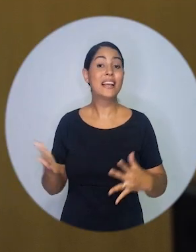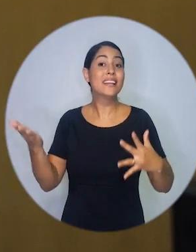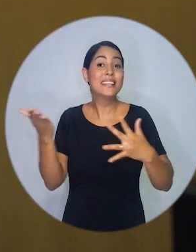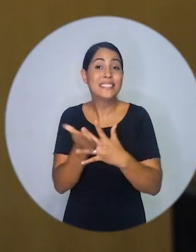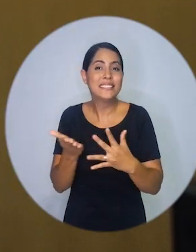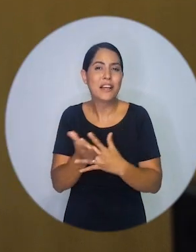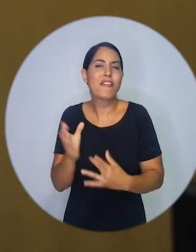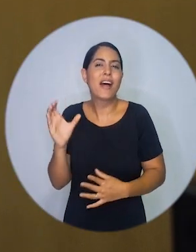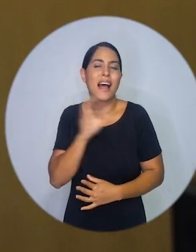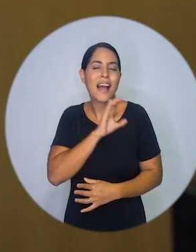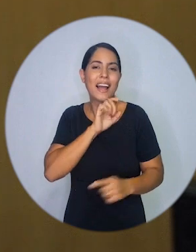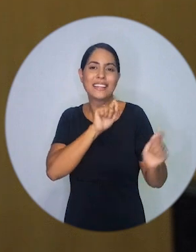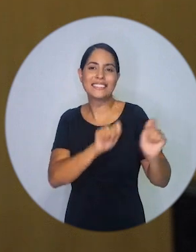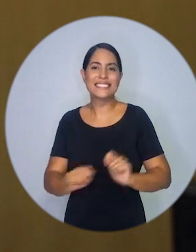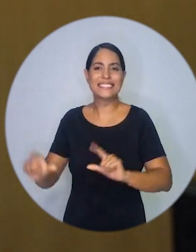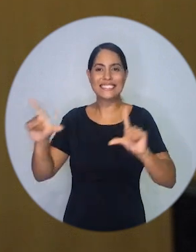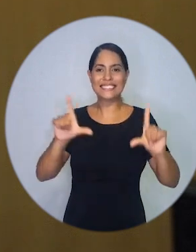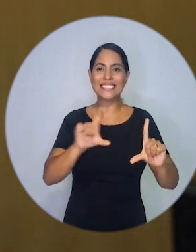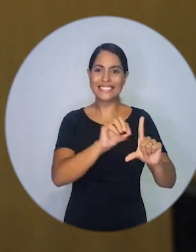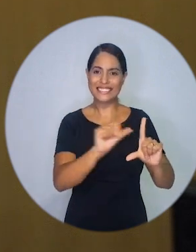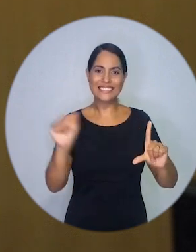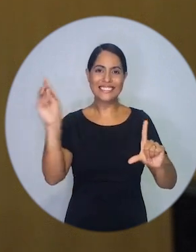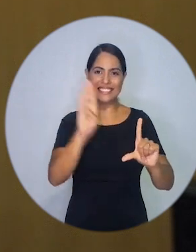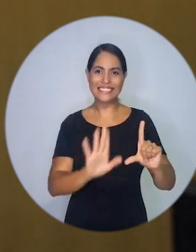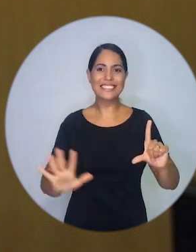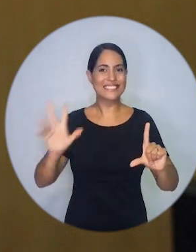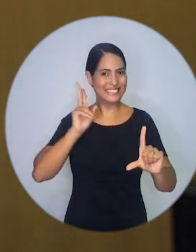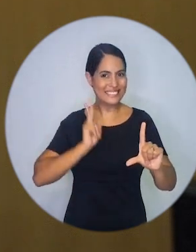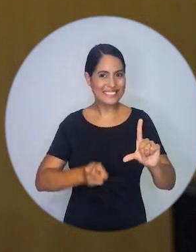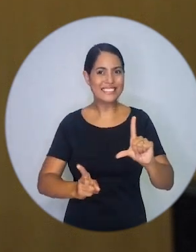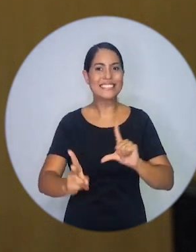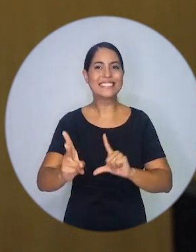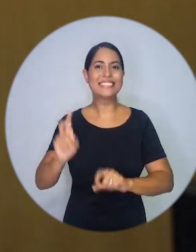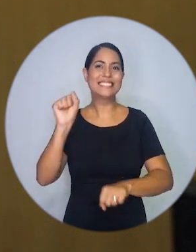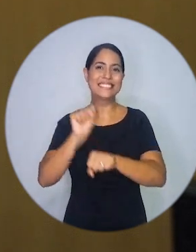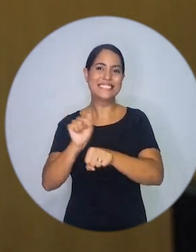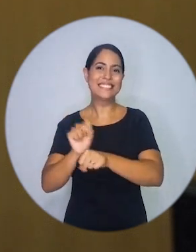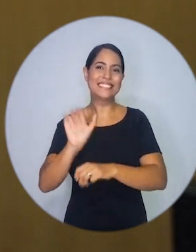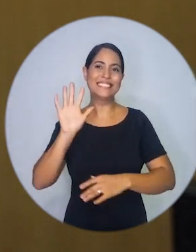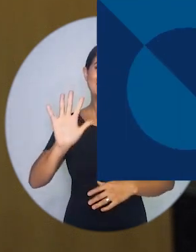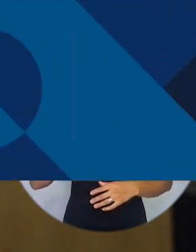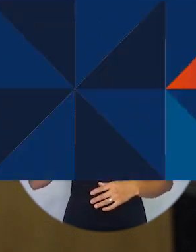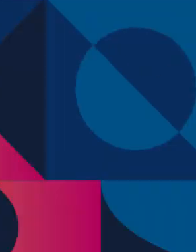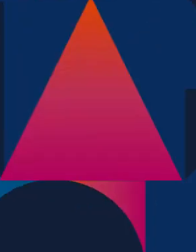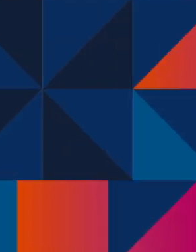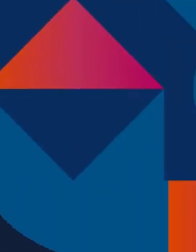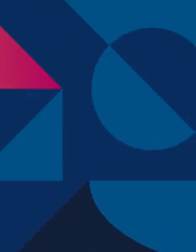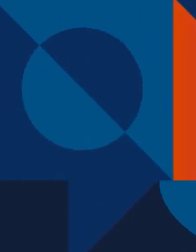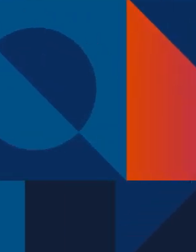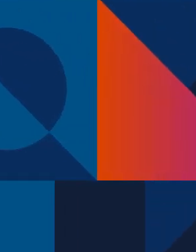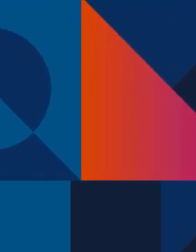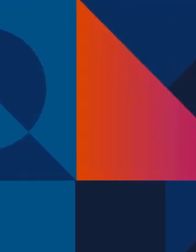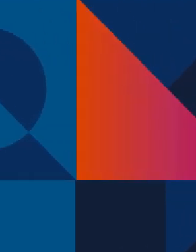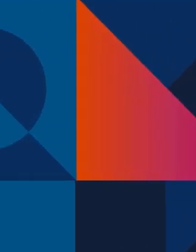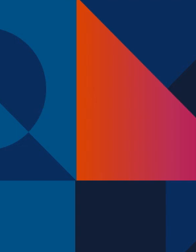Agora nós vamos para um breve intervalo e voltamos na sequência com mais OAB Nacional. Não saia daí.